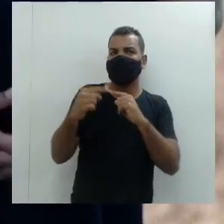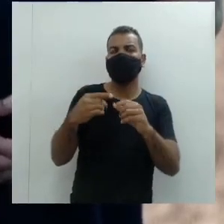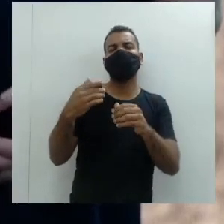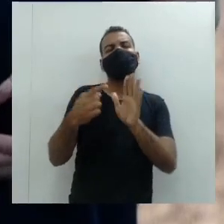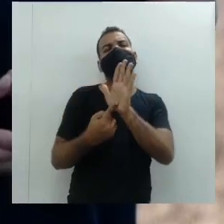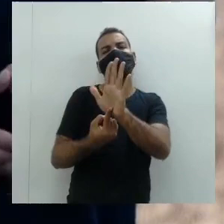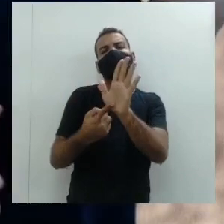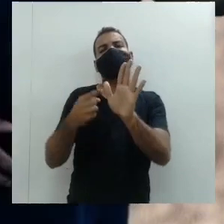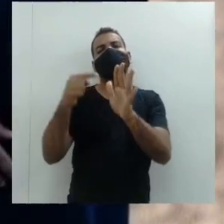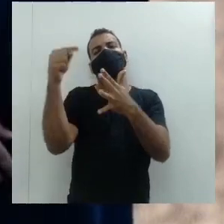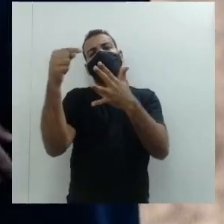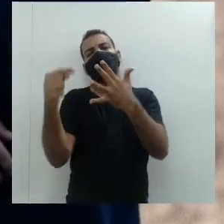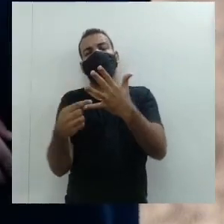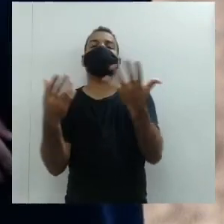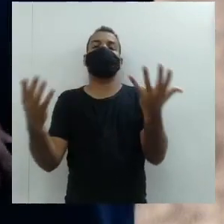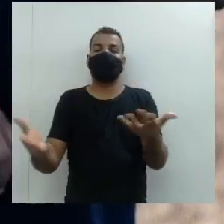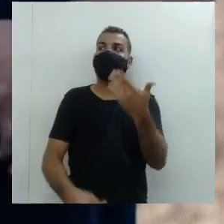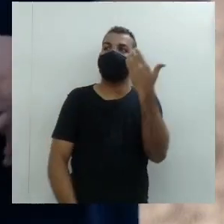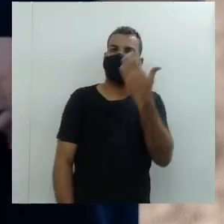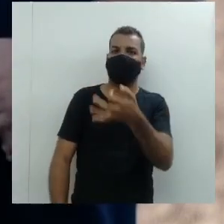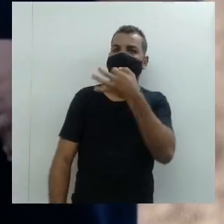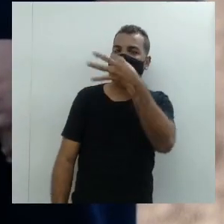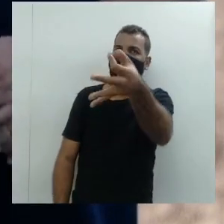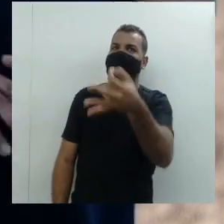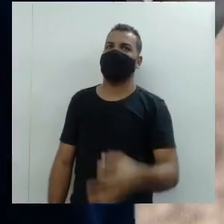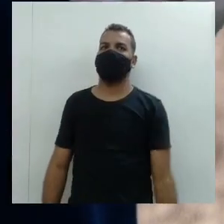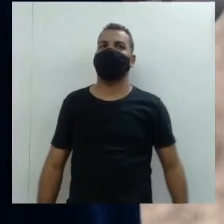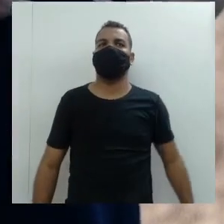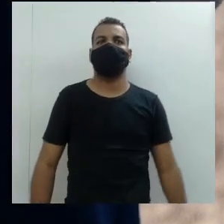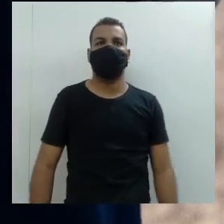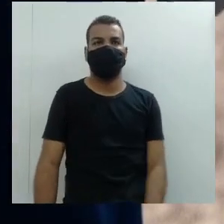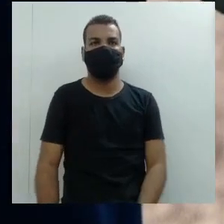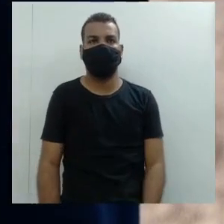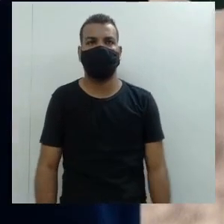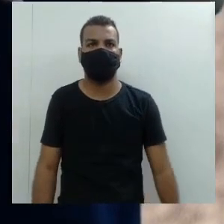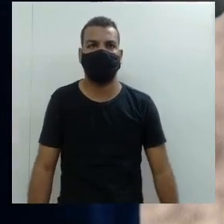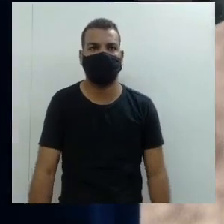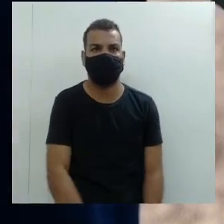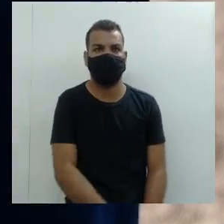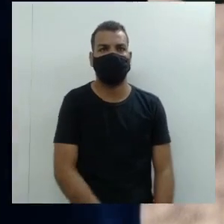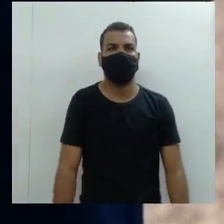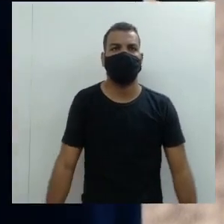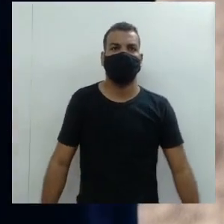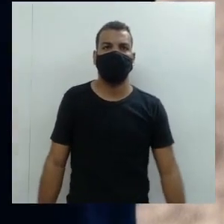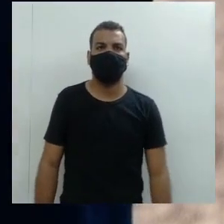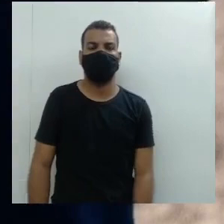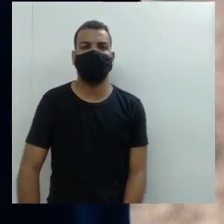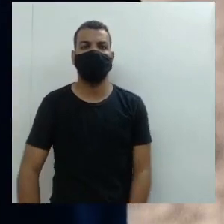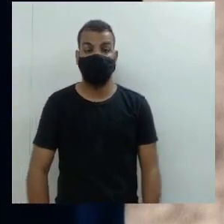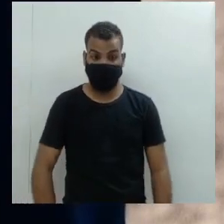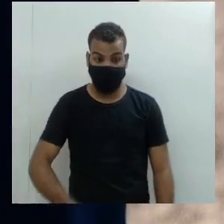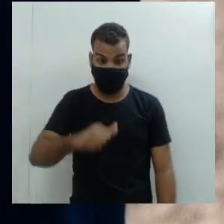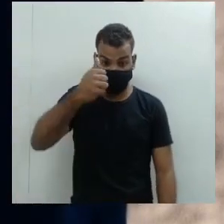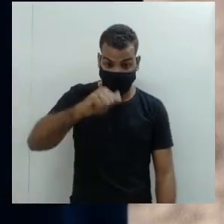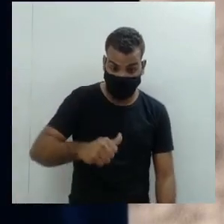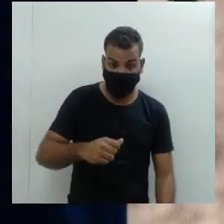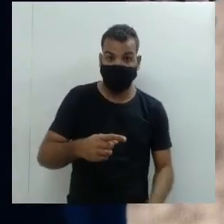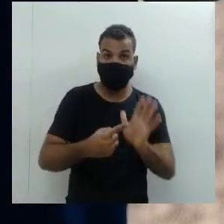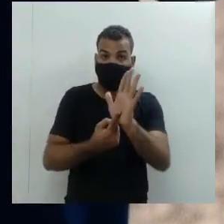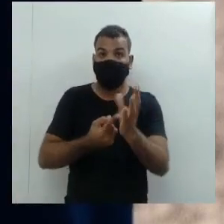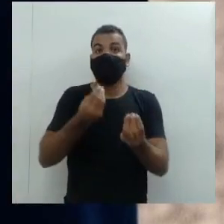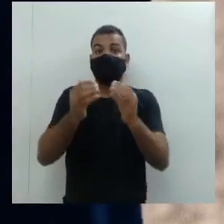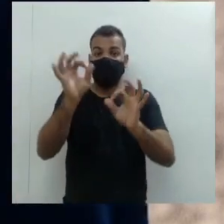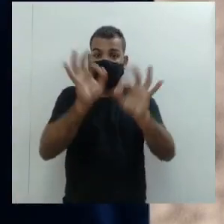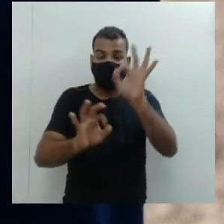os pontos. Quer dizer, isso é uma crítica. Exatamente. É a análise que mostra a maneira como uma obra se